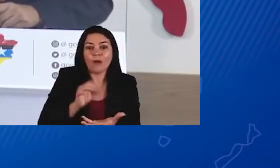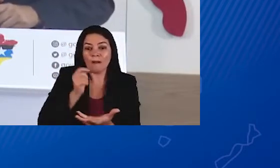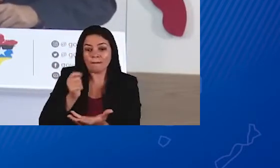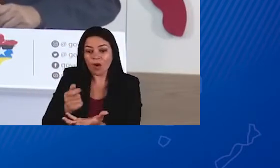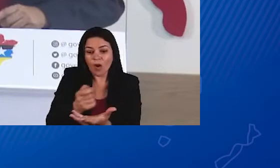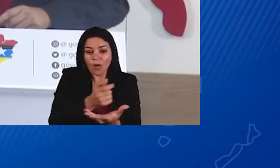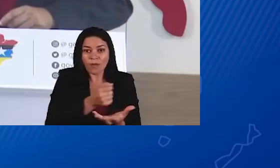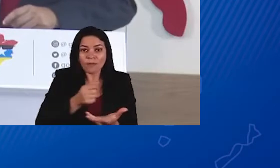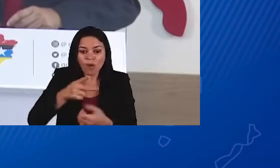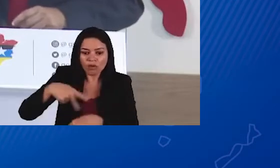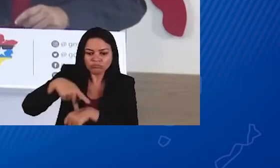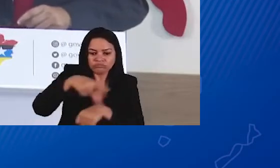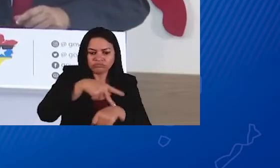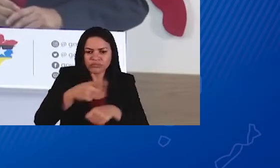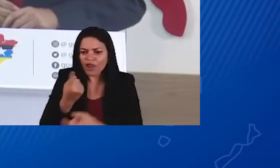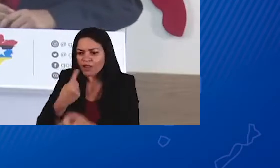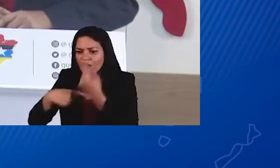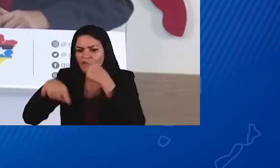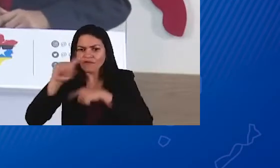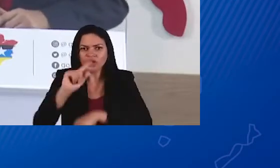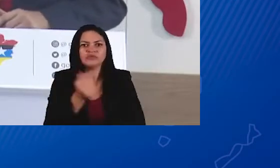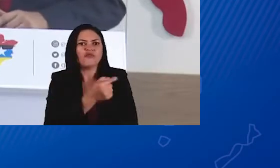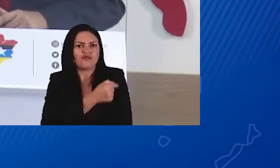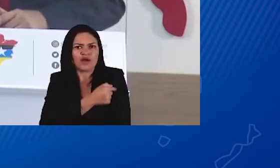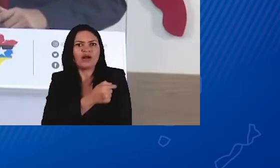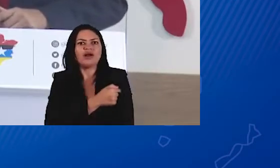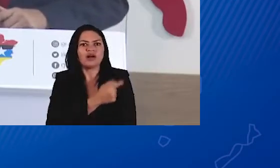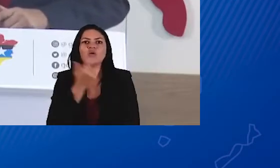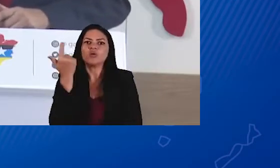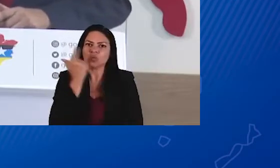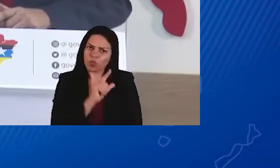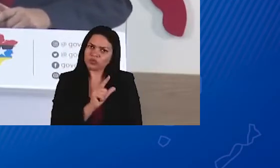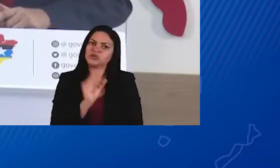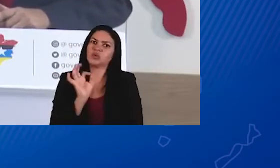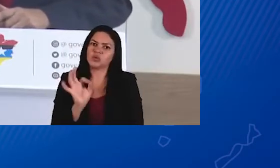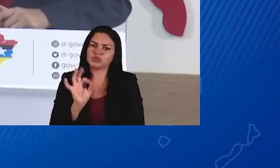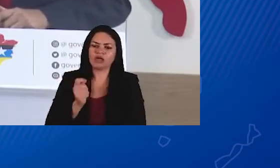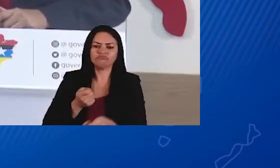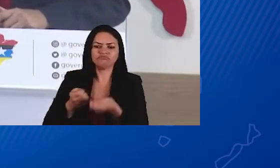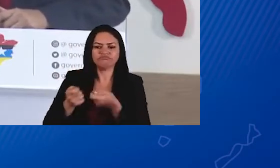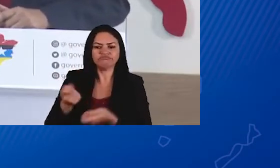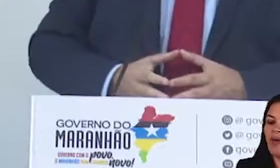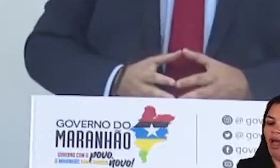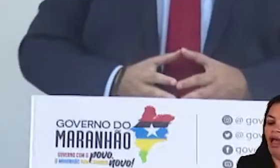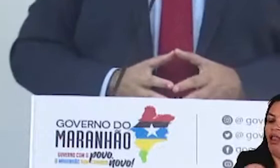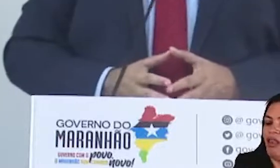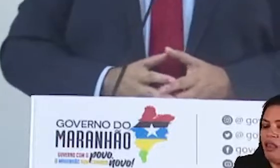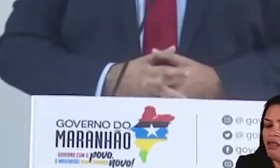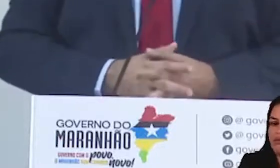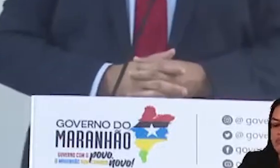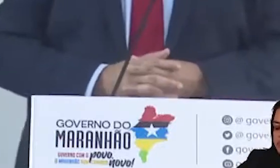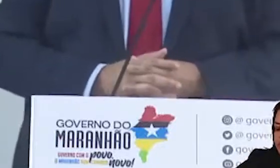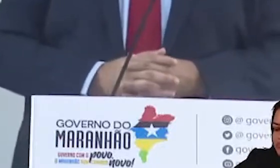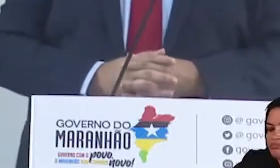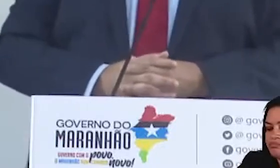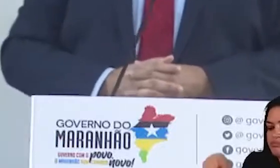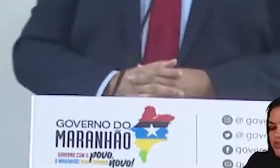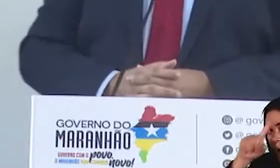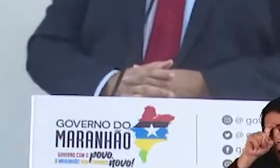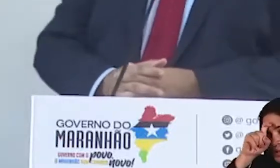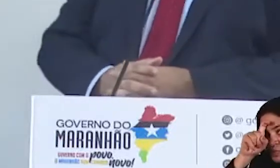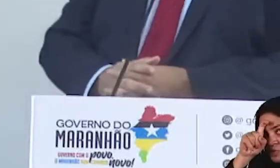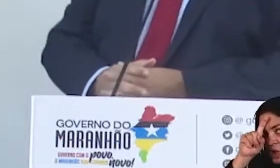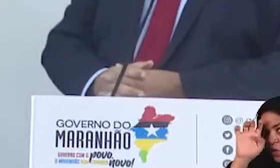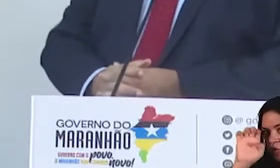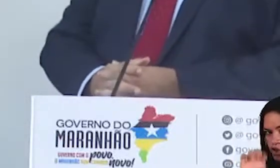poucas Nações com o avanço da vacinação conseguiram é ter este êxito o Maranhão e outros dos